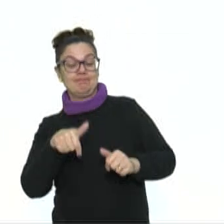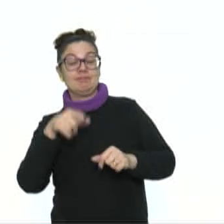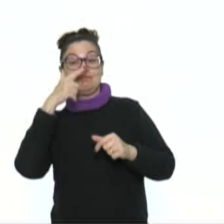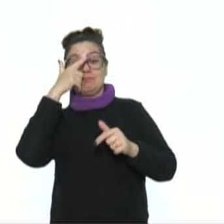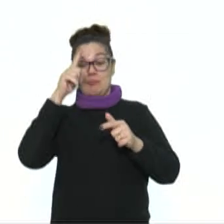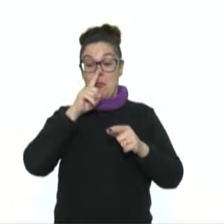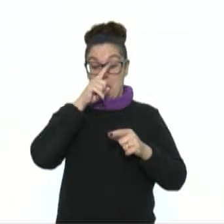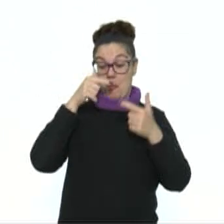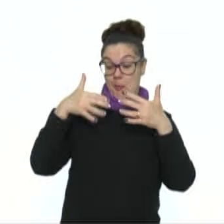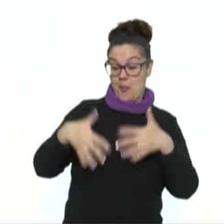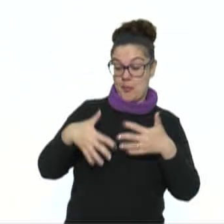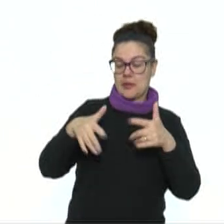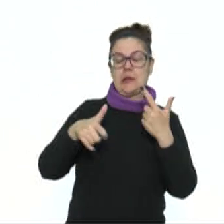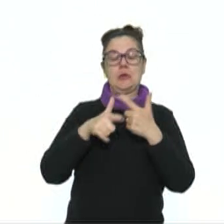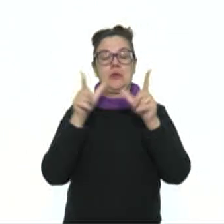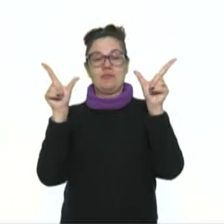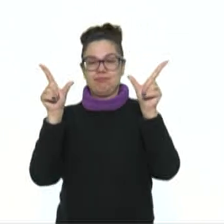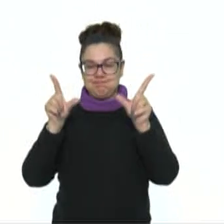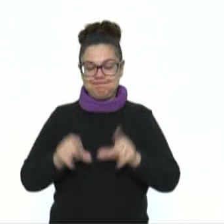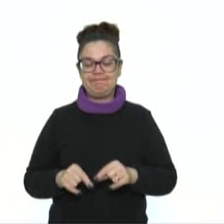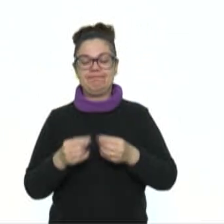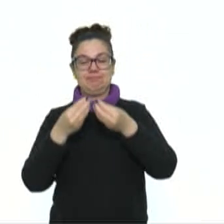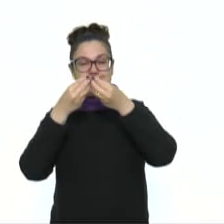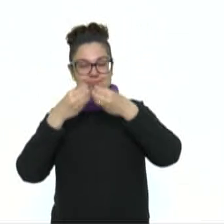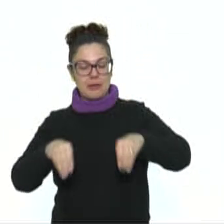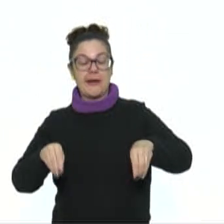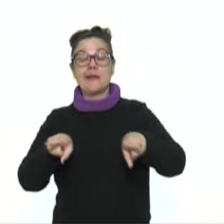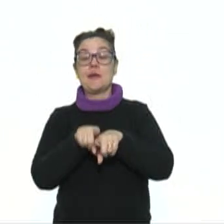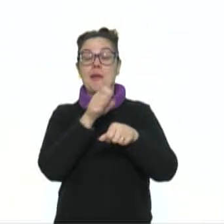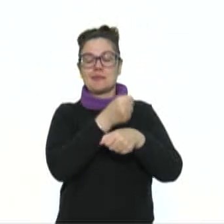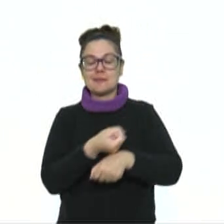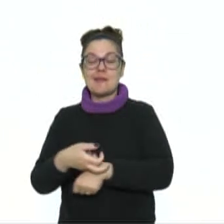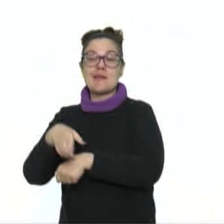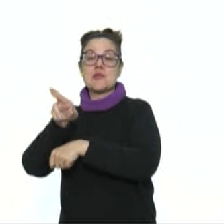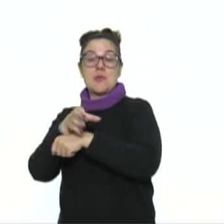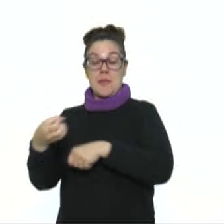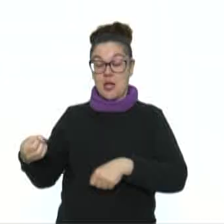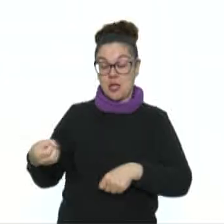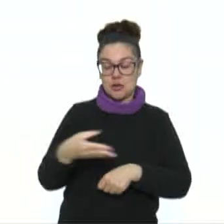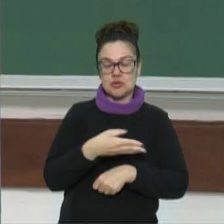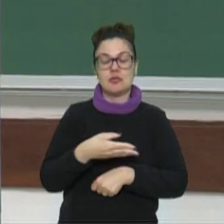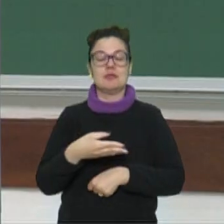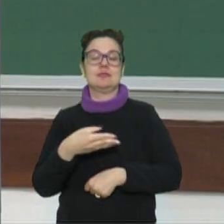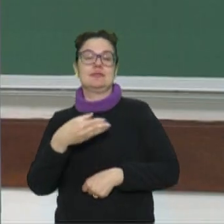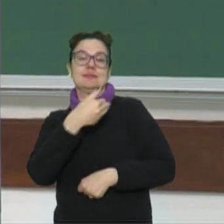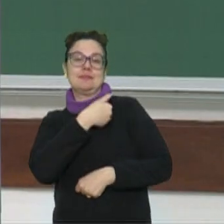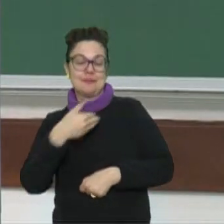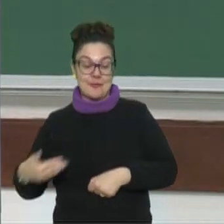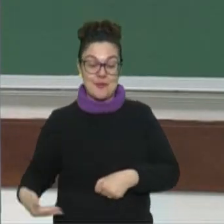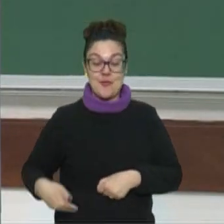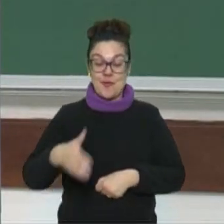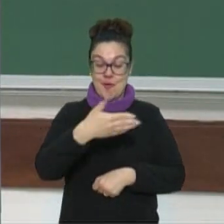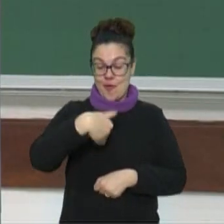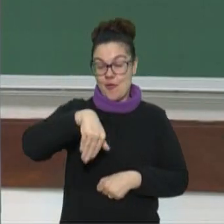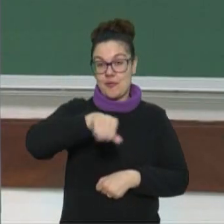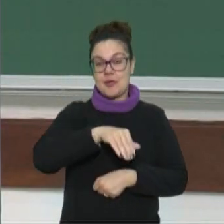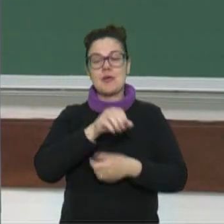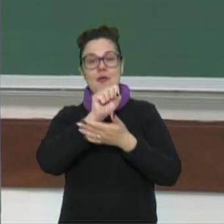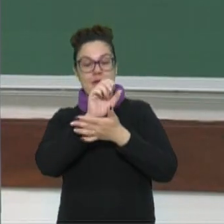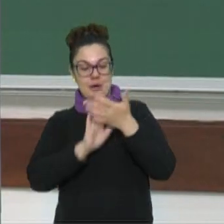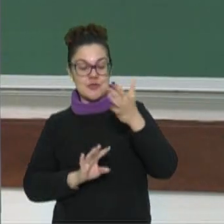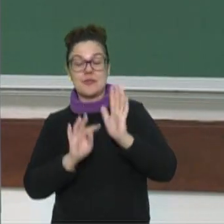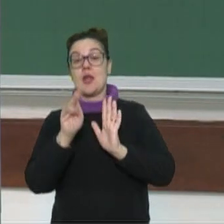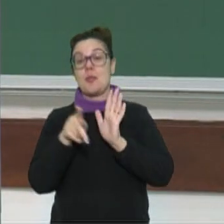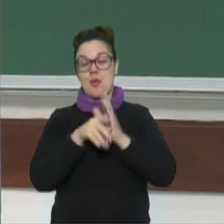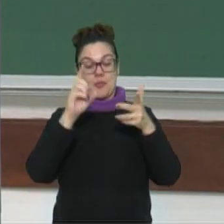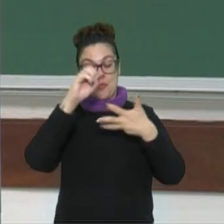A imagem da duração da crise e da esperança despertada pela nova república. Então, como exercício normal do Enem, vem com um texto